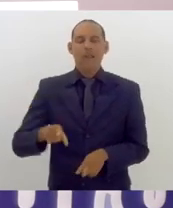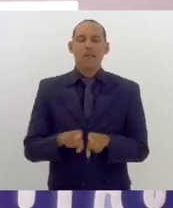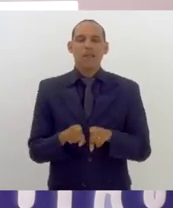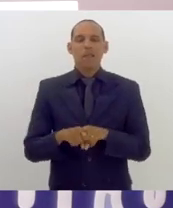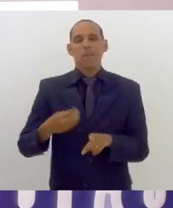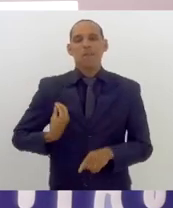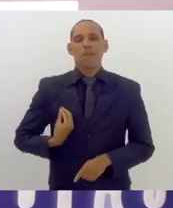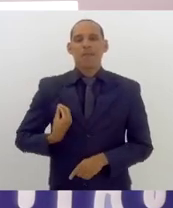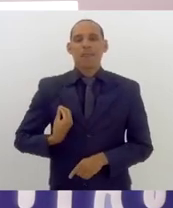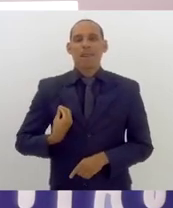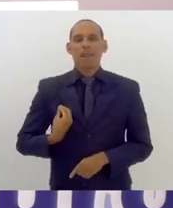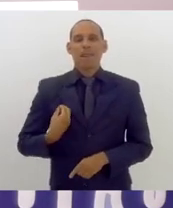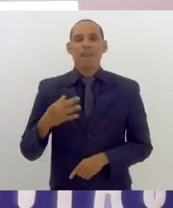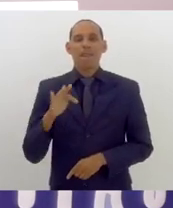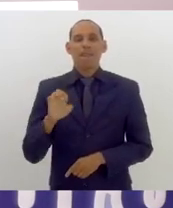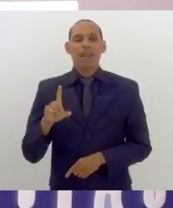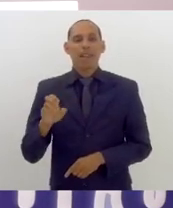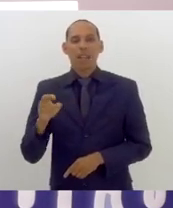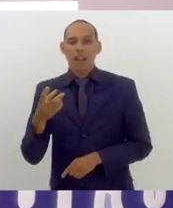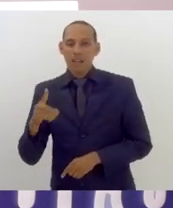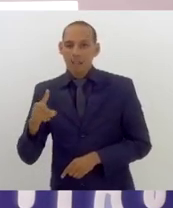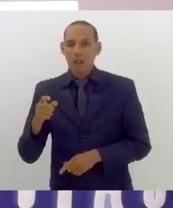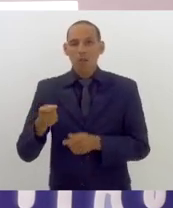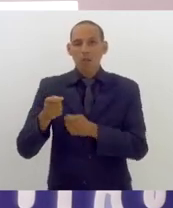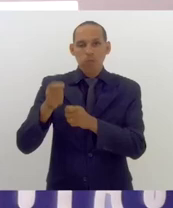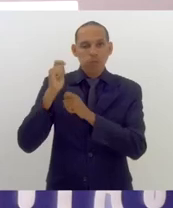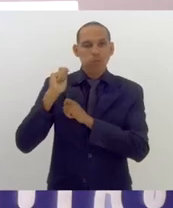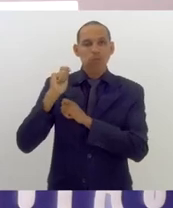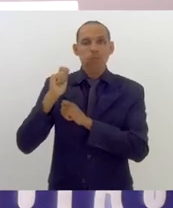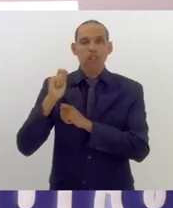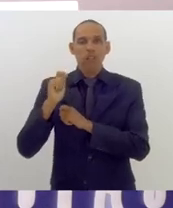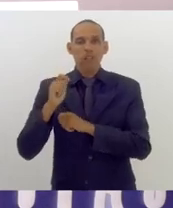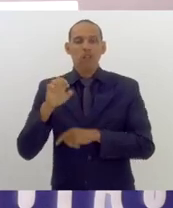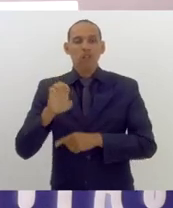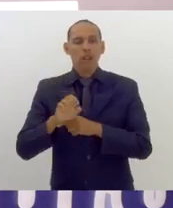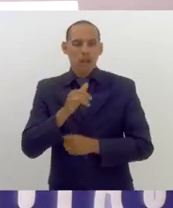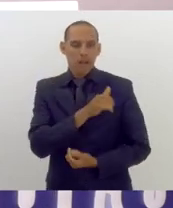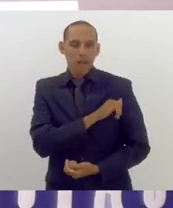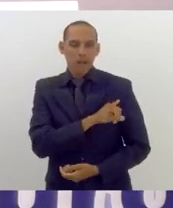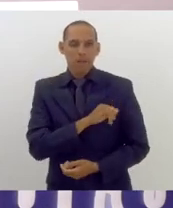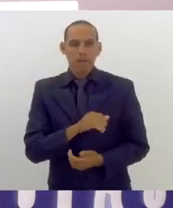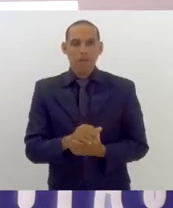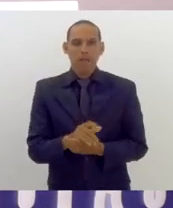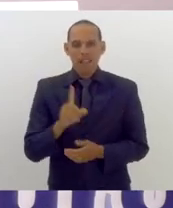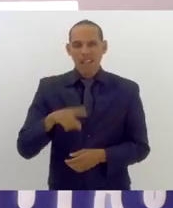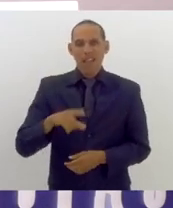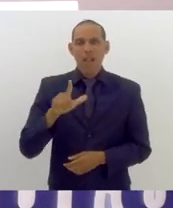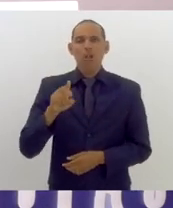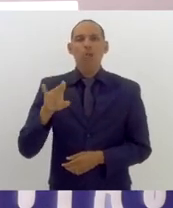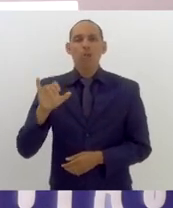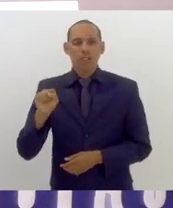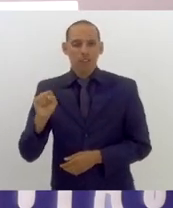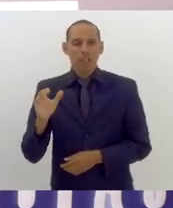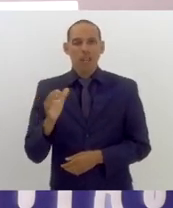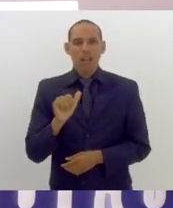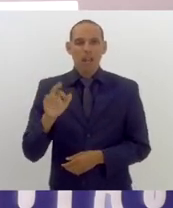na Federação de pescadores Estado do Rio de Janeiro que é Luiz Carlos